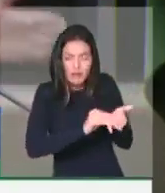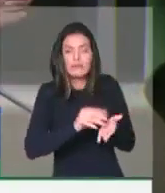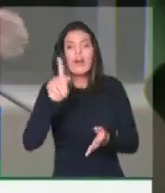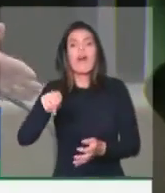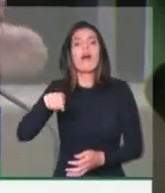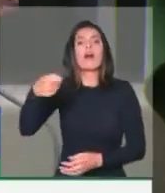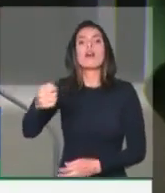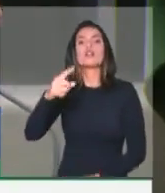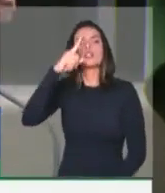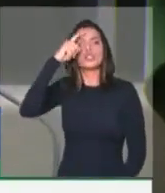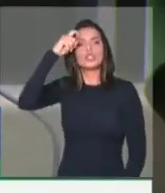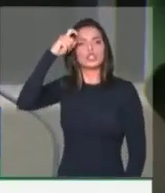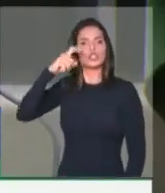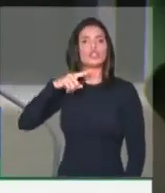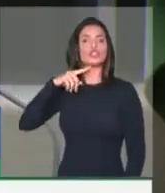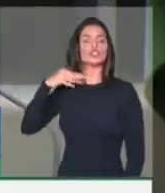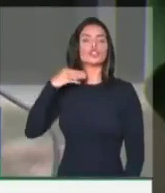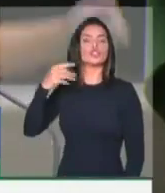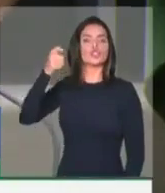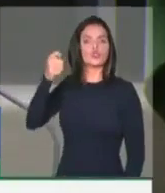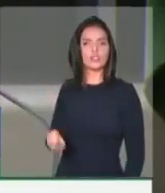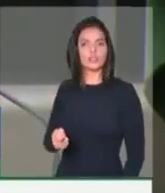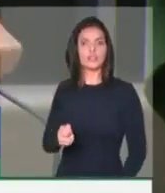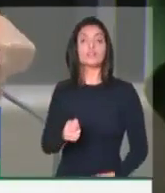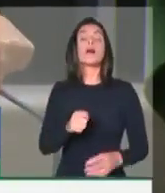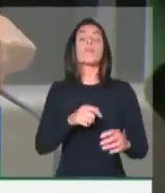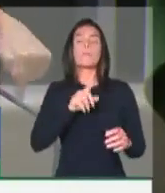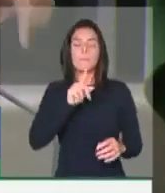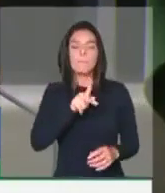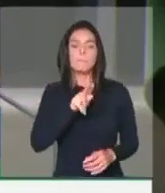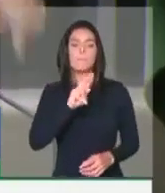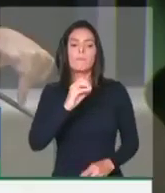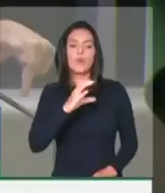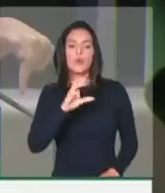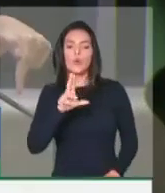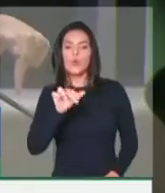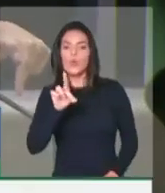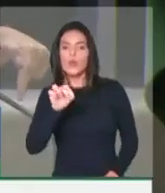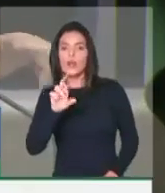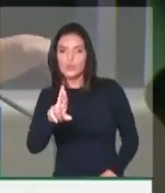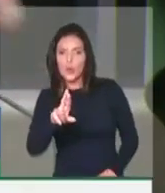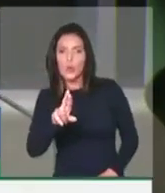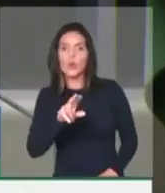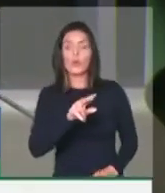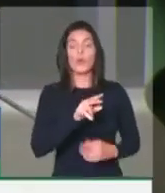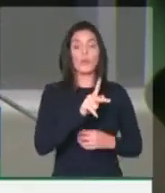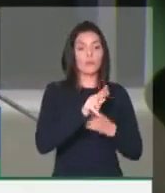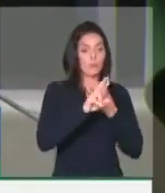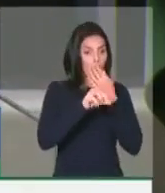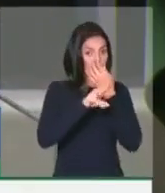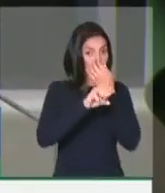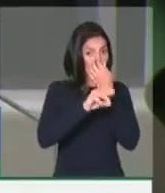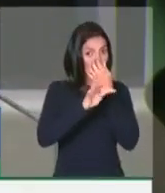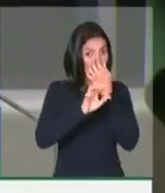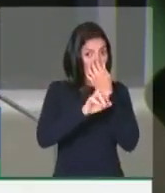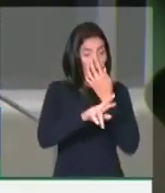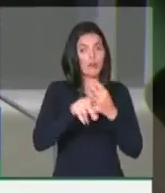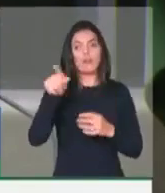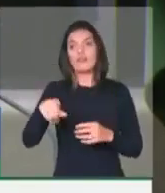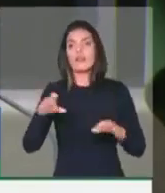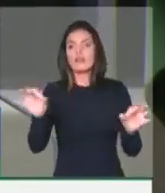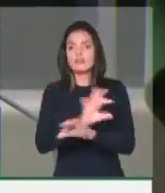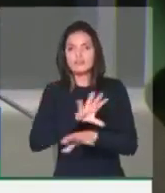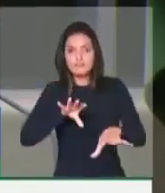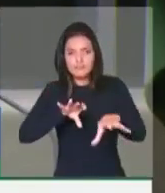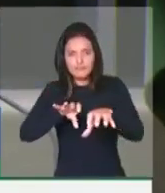juiz, procurador, promotor, conduzir um processo dizendo quem deve ou quem não deve